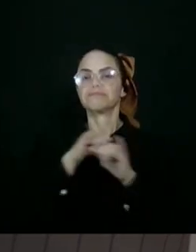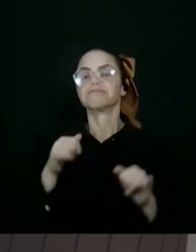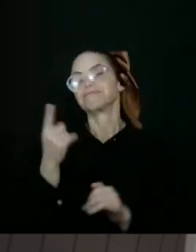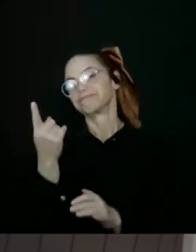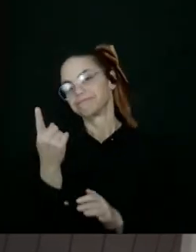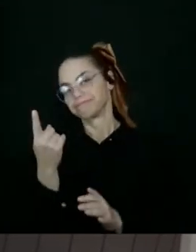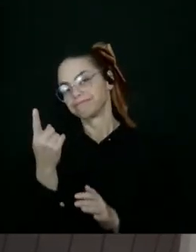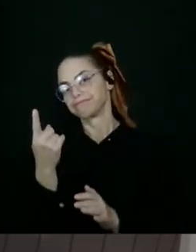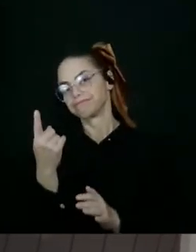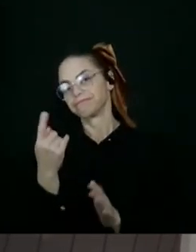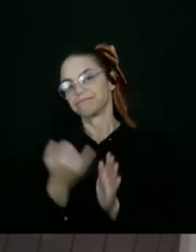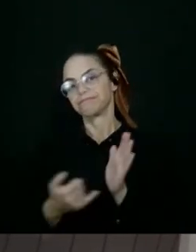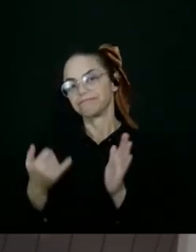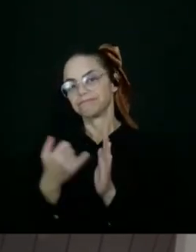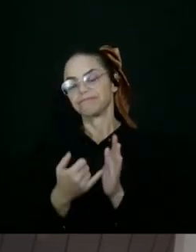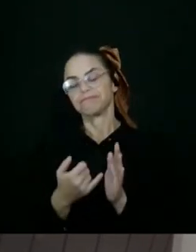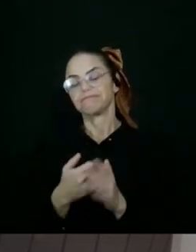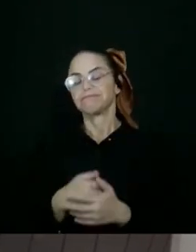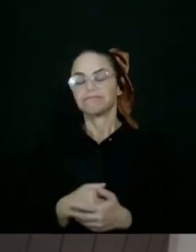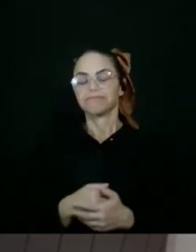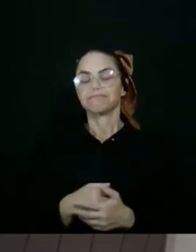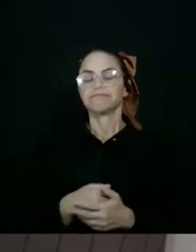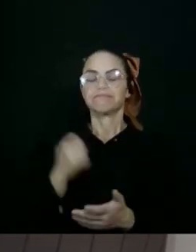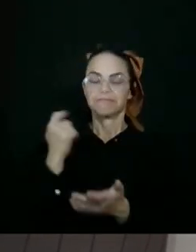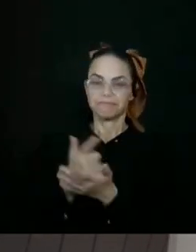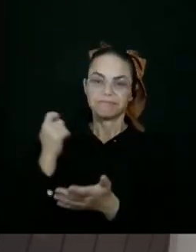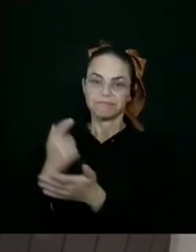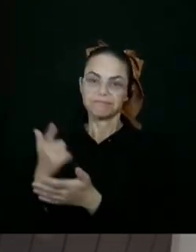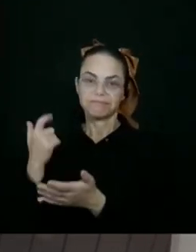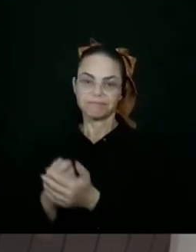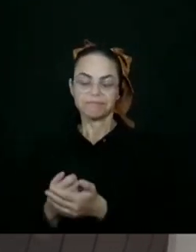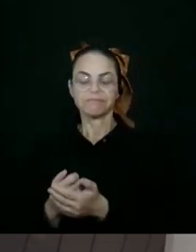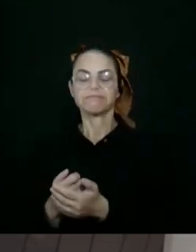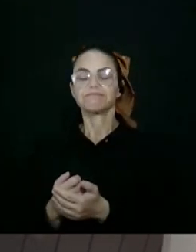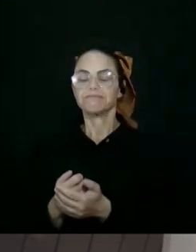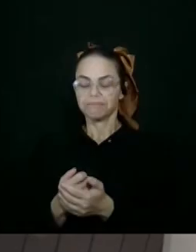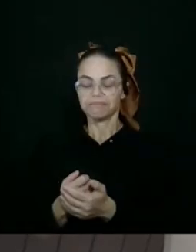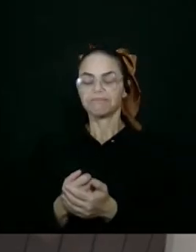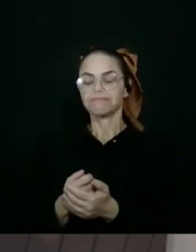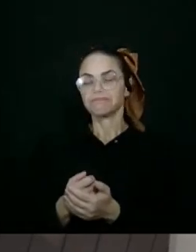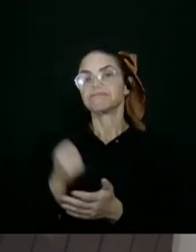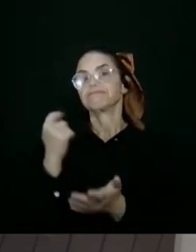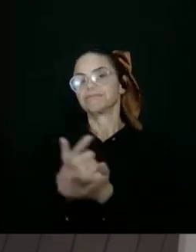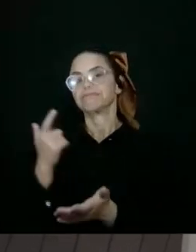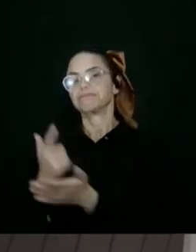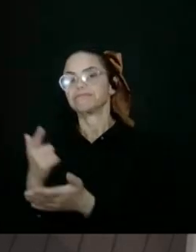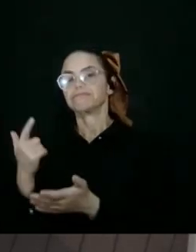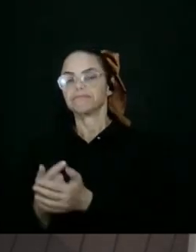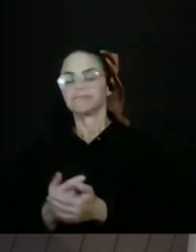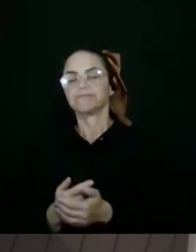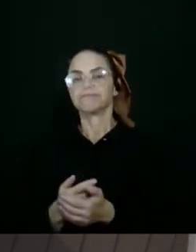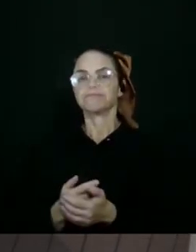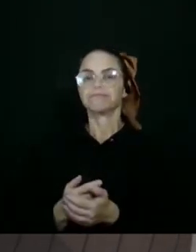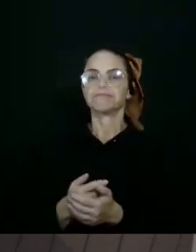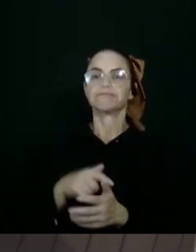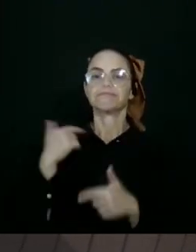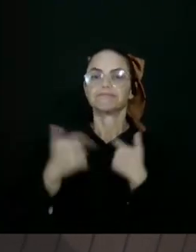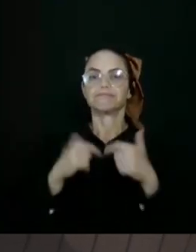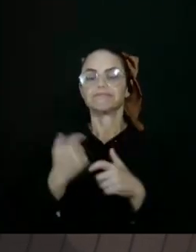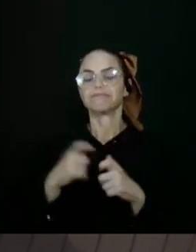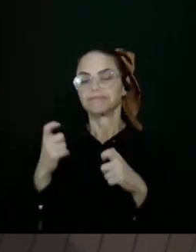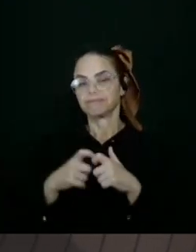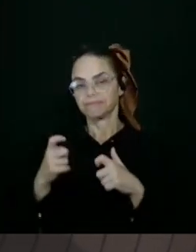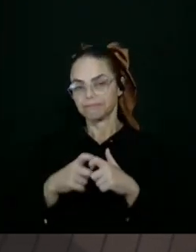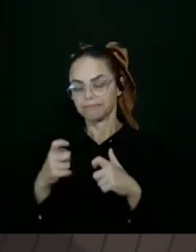Ou então, gastos também, que é campeão, os gastos com serviços médicos, que